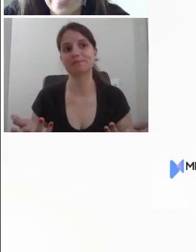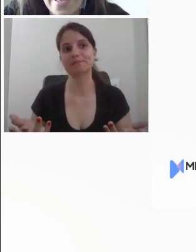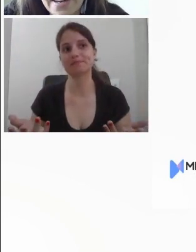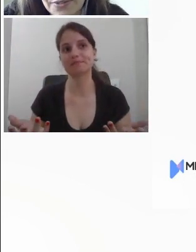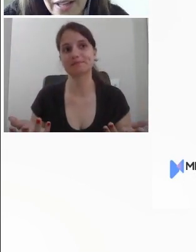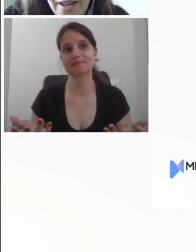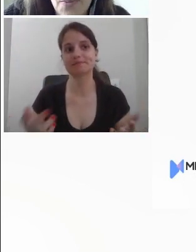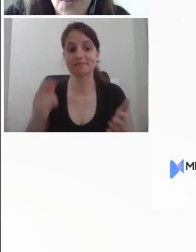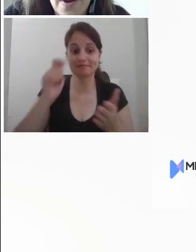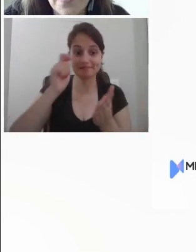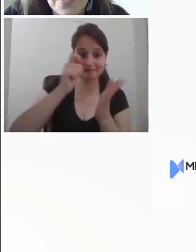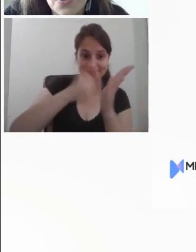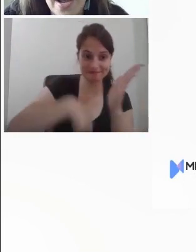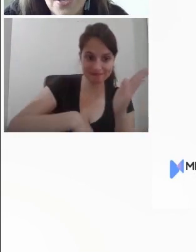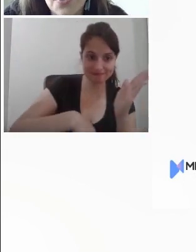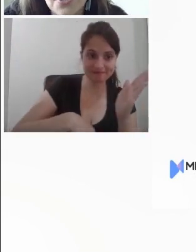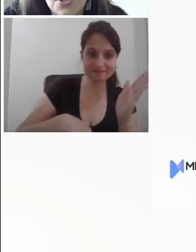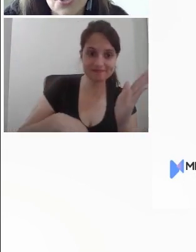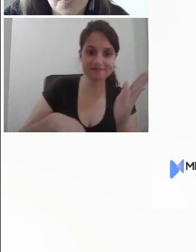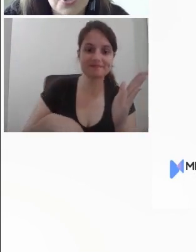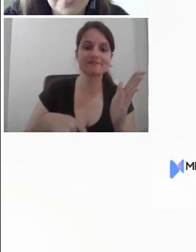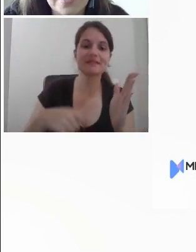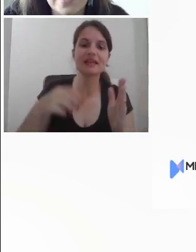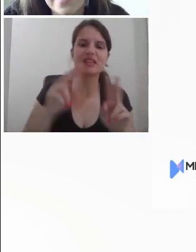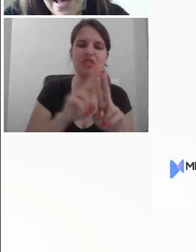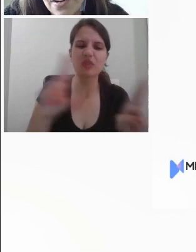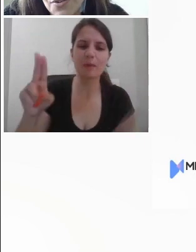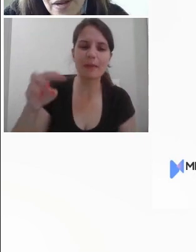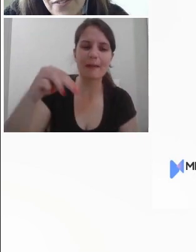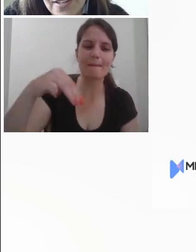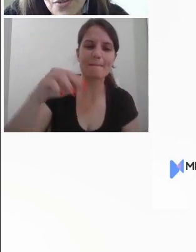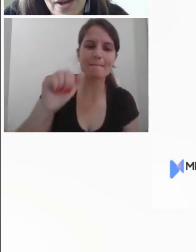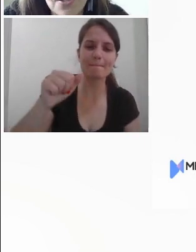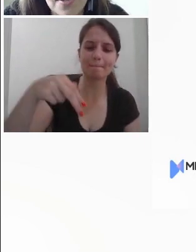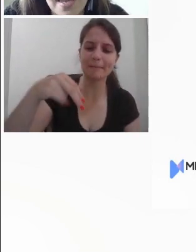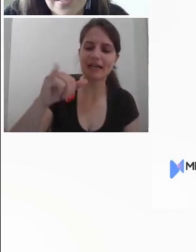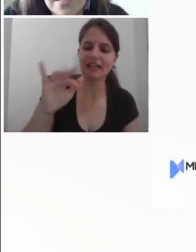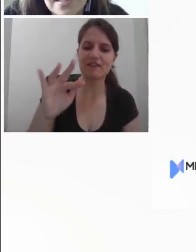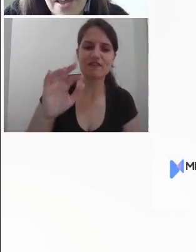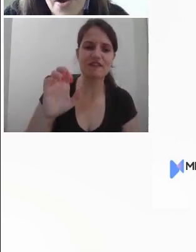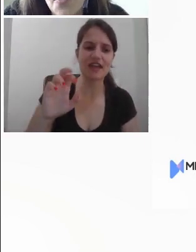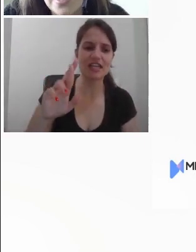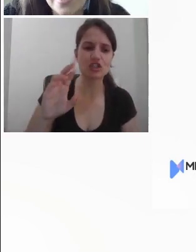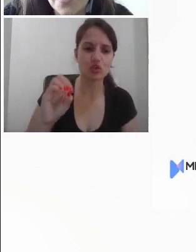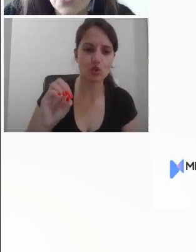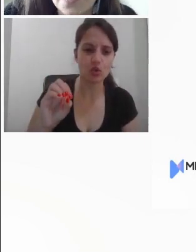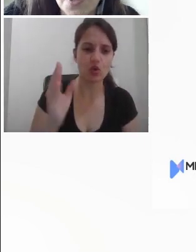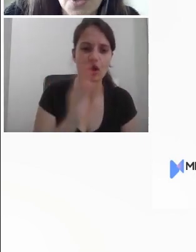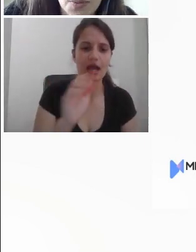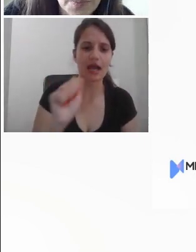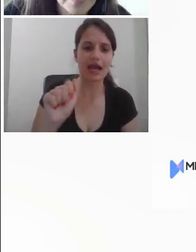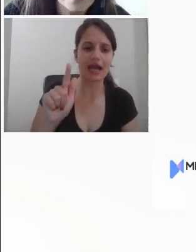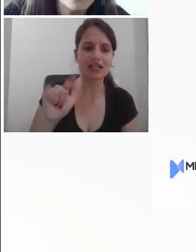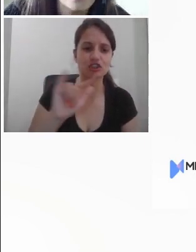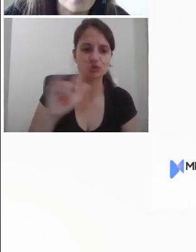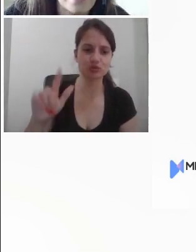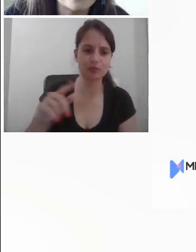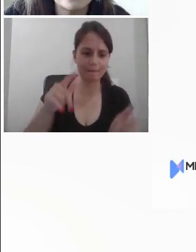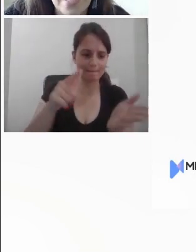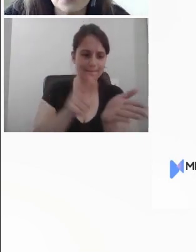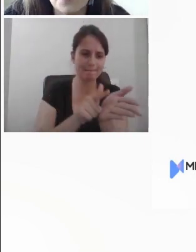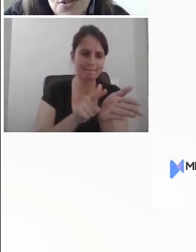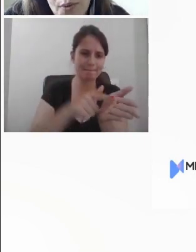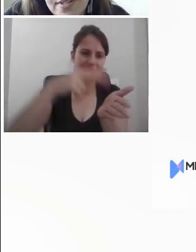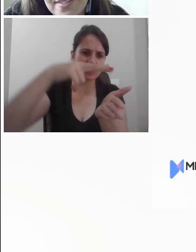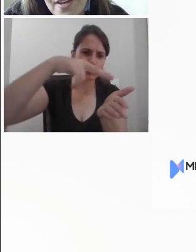que assinaram né O Manifesto ágil a gente chama de signatários do Manifesto ágil se se reuniram em 2001 eh